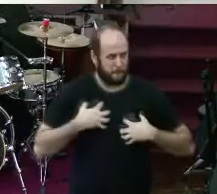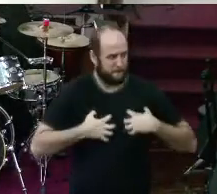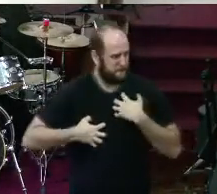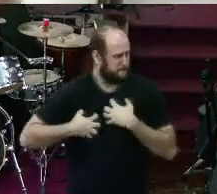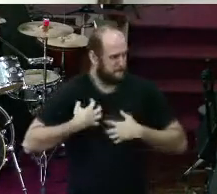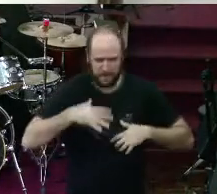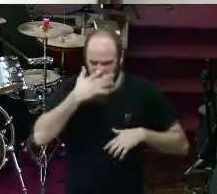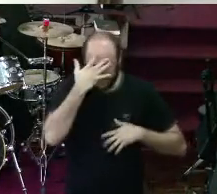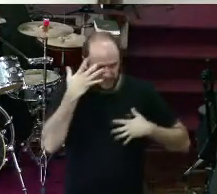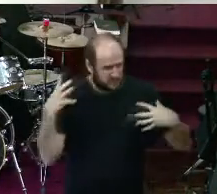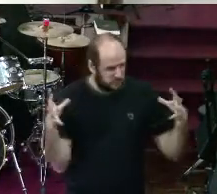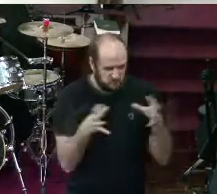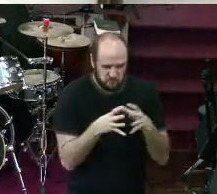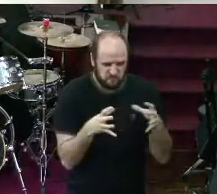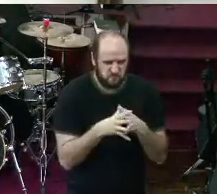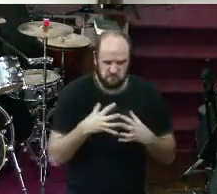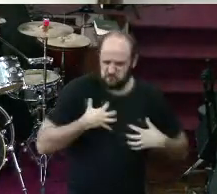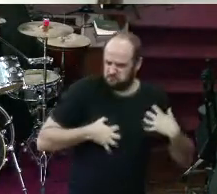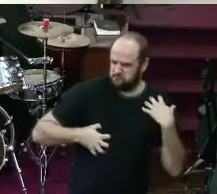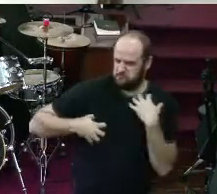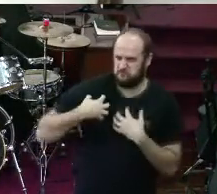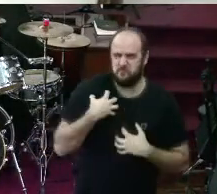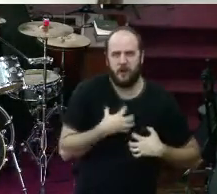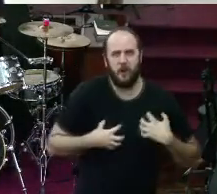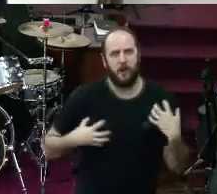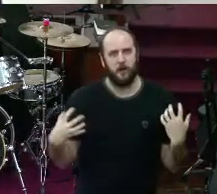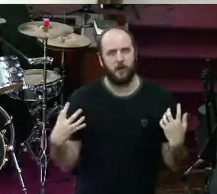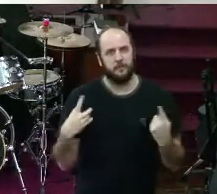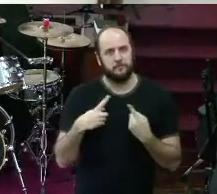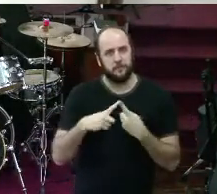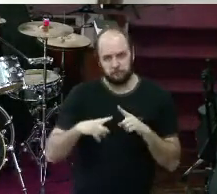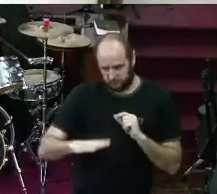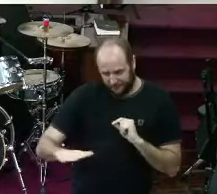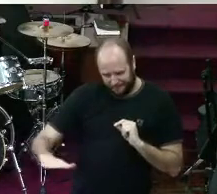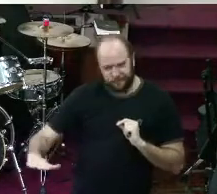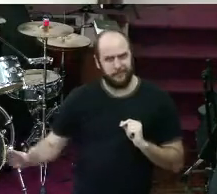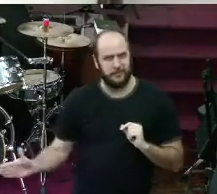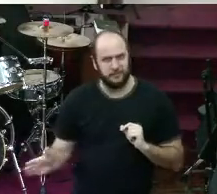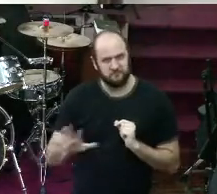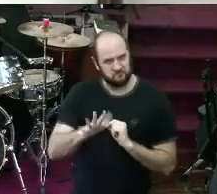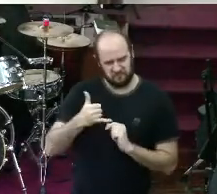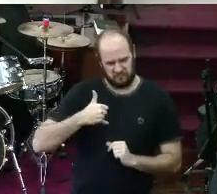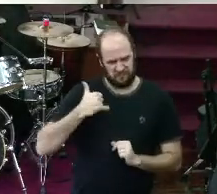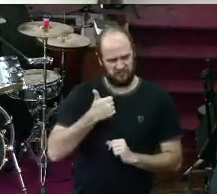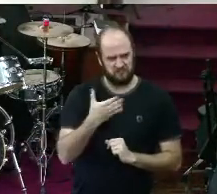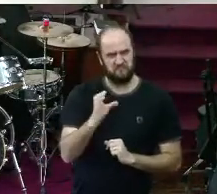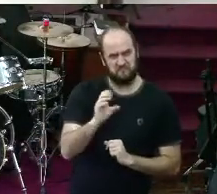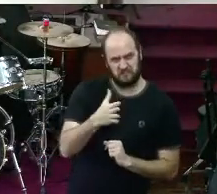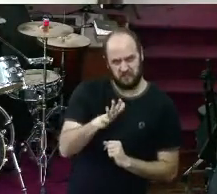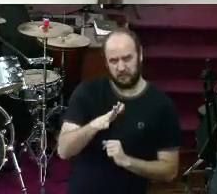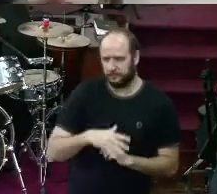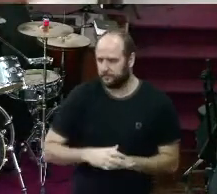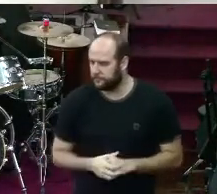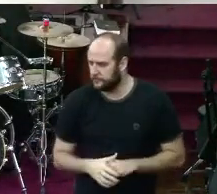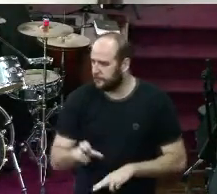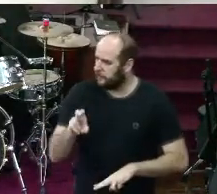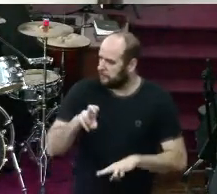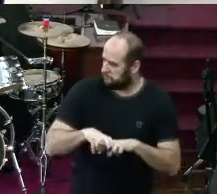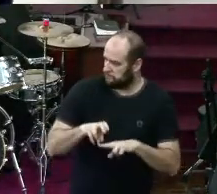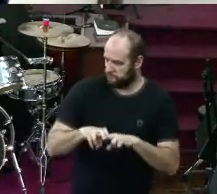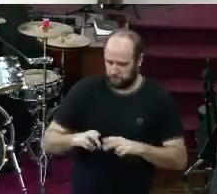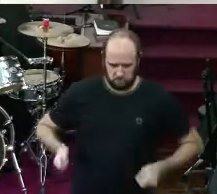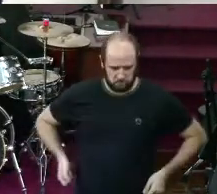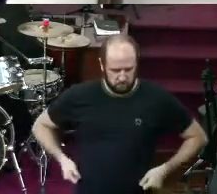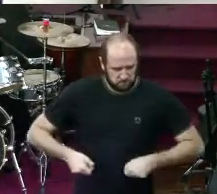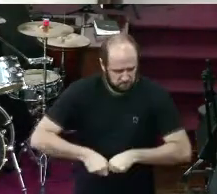a tomar conta daquele avião. Mas tinha um garotinho de aproximadamente 10 anos, que estava sentado com seus